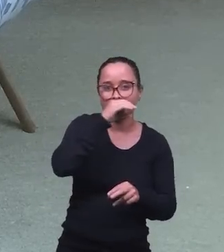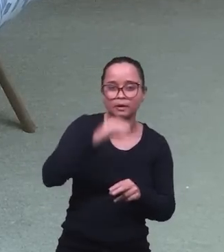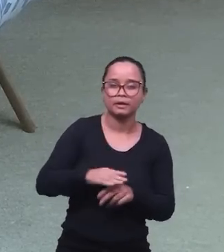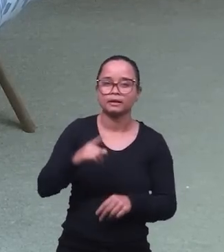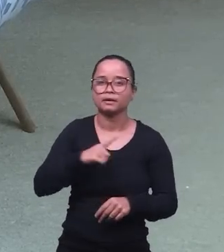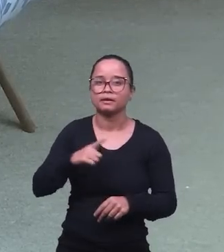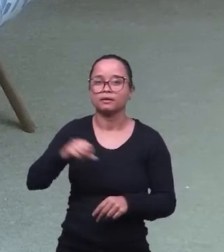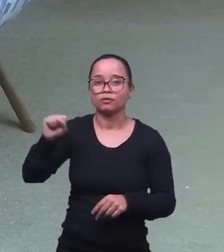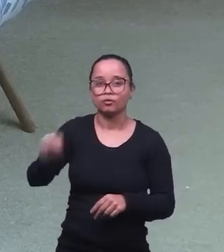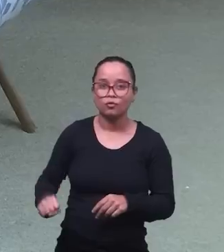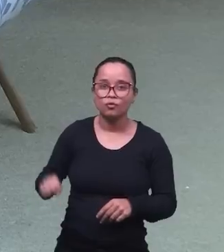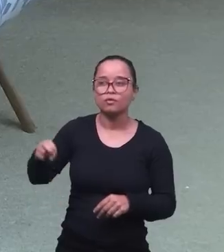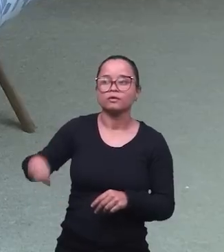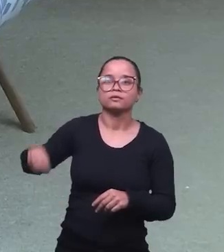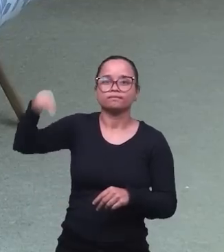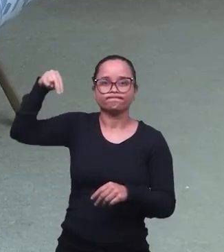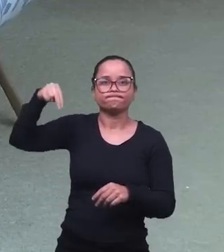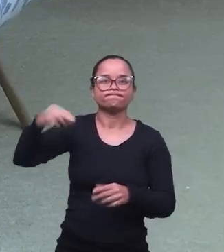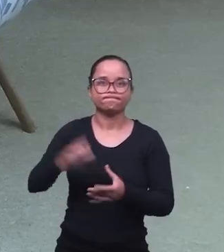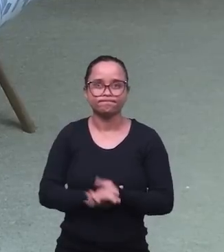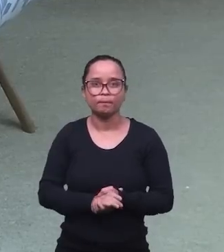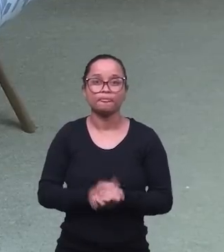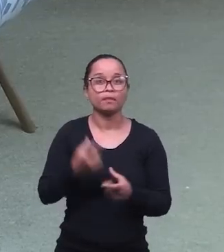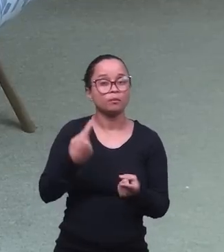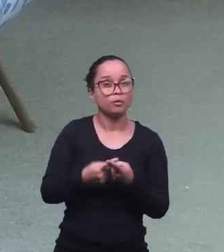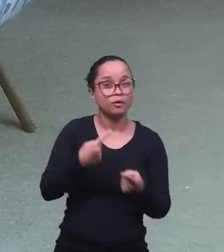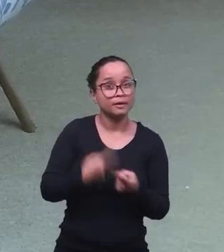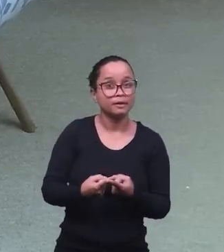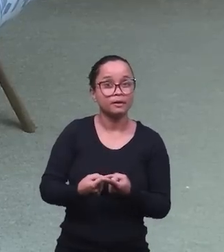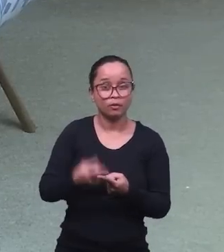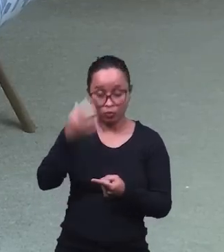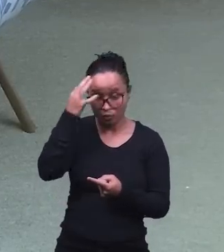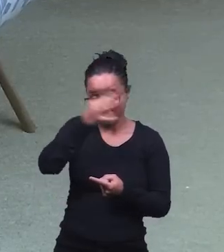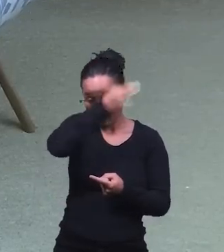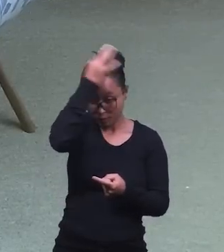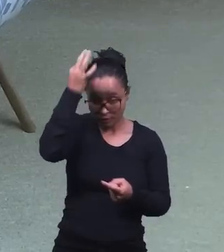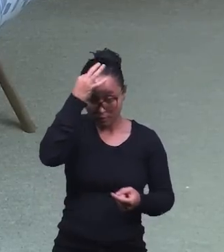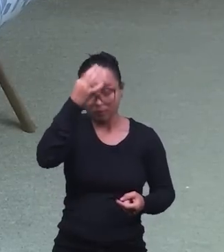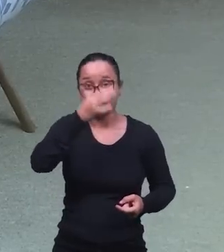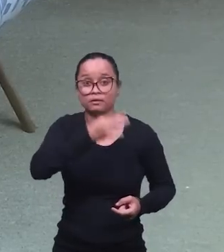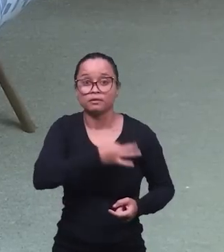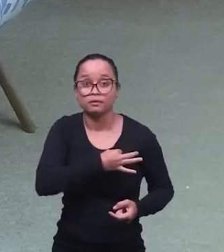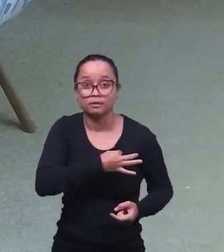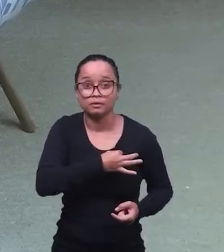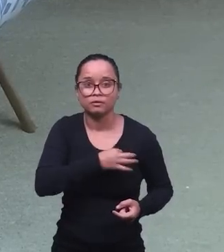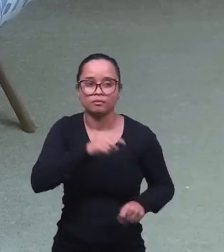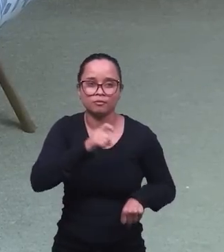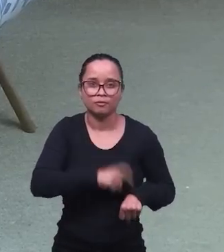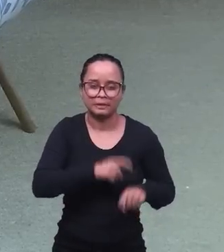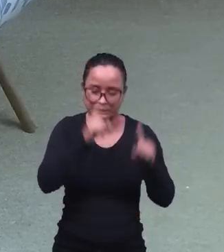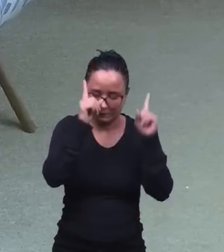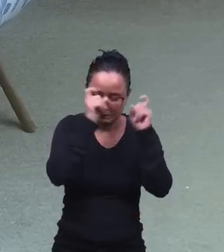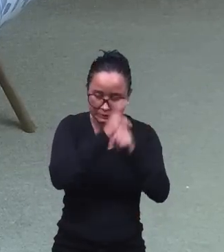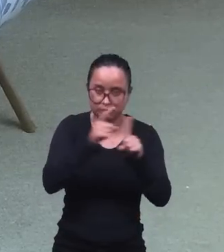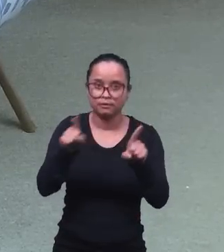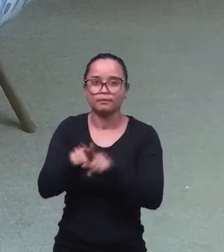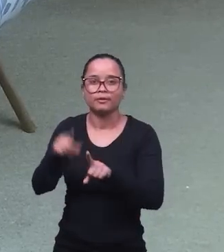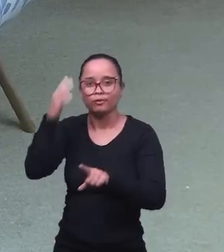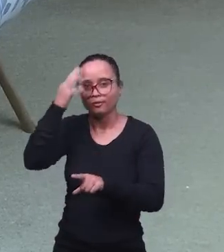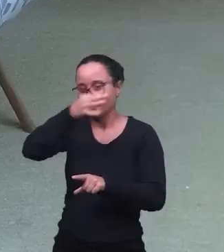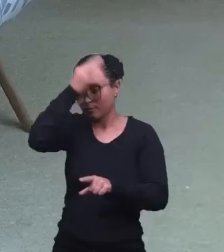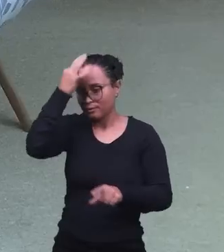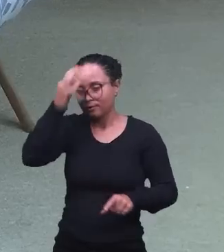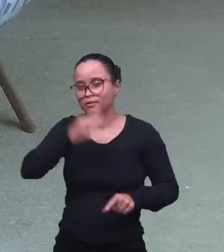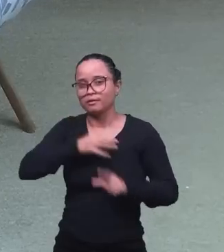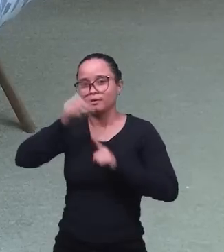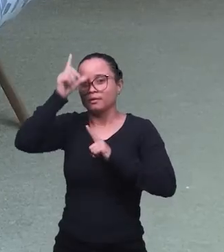do sul, né, e da outra parte. Exatamente. Porque o mesmo Espírito que aquece o coração na hora da frieza é o mesmo Espírito